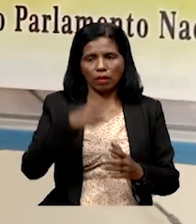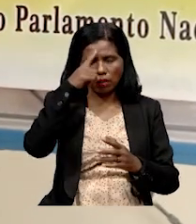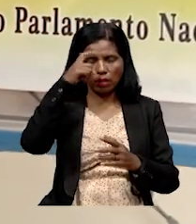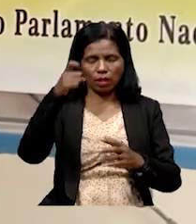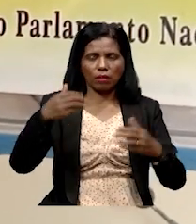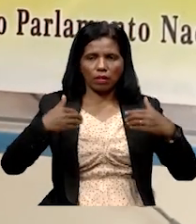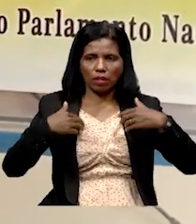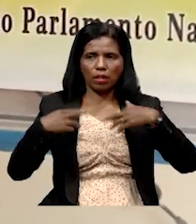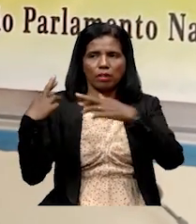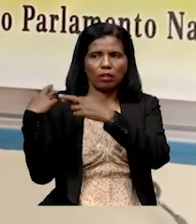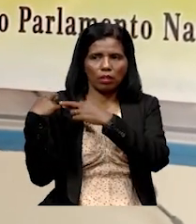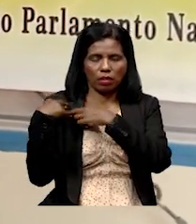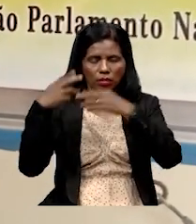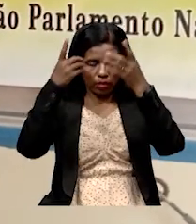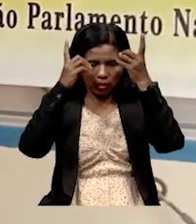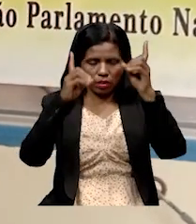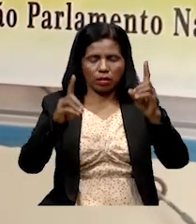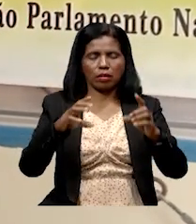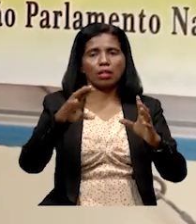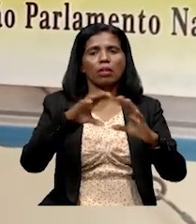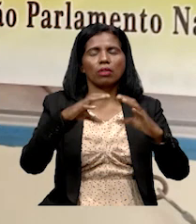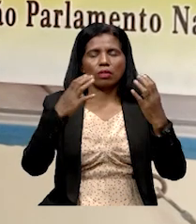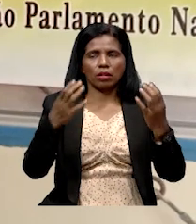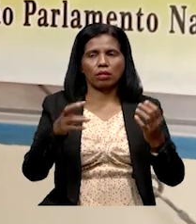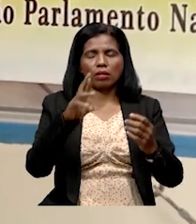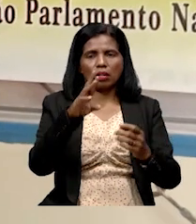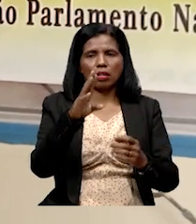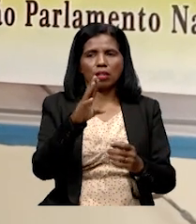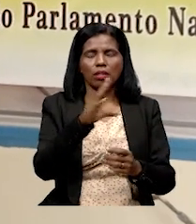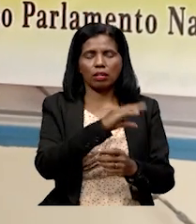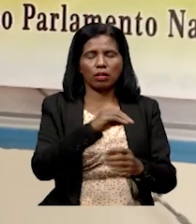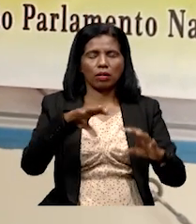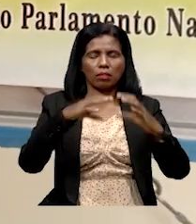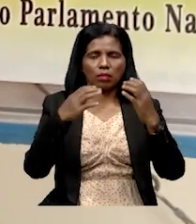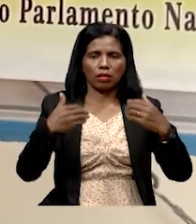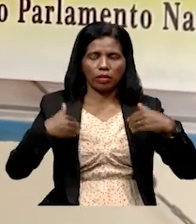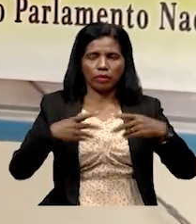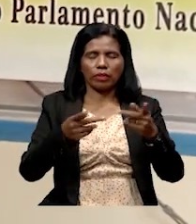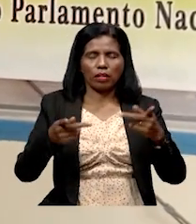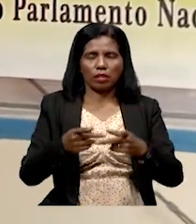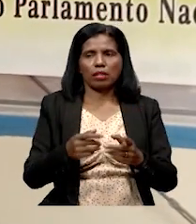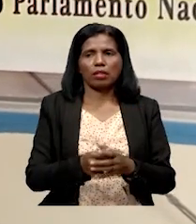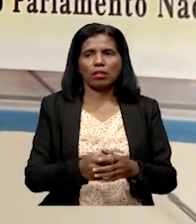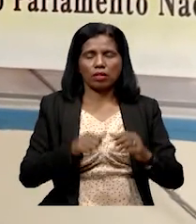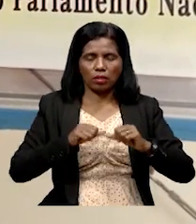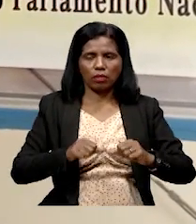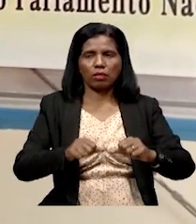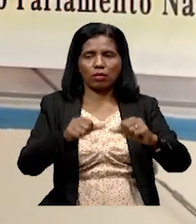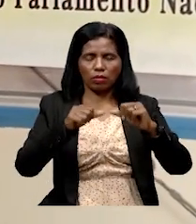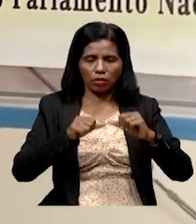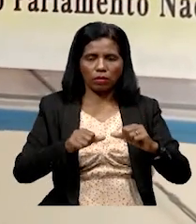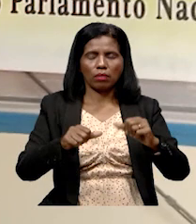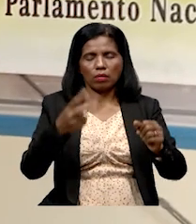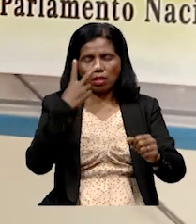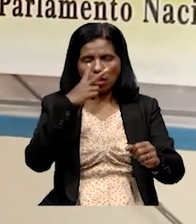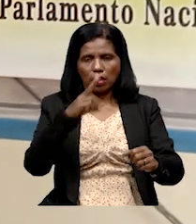e a tiona, definitiva, né, a Constituição da República. Cada comissão em área temática também, né? Se continua o mandato resto, né?